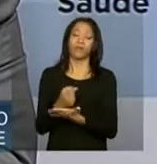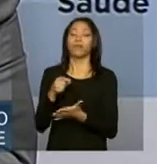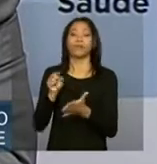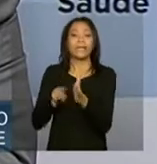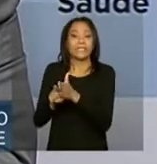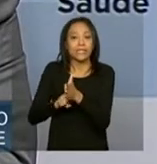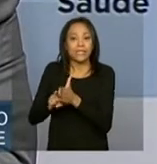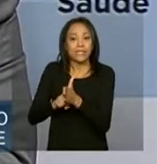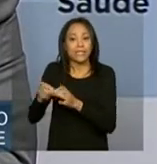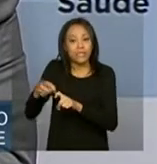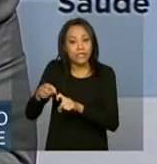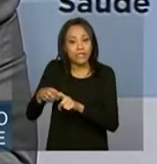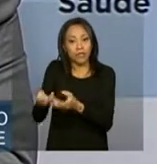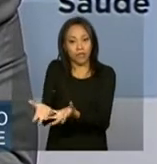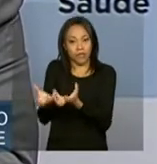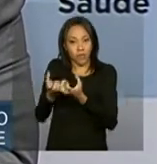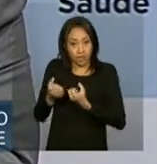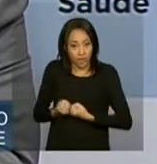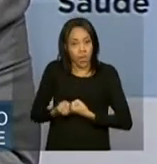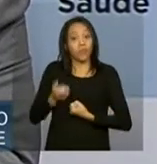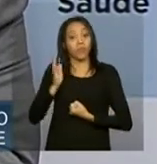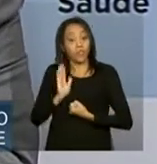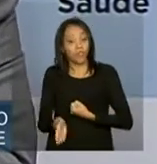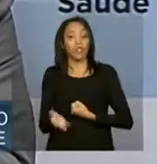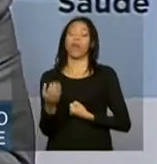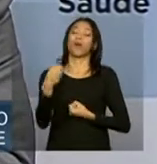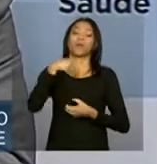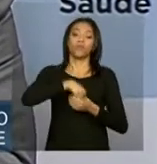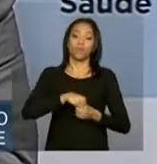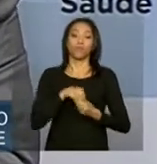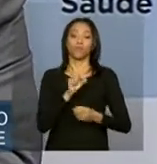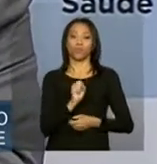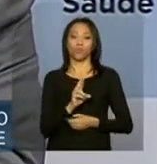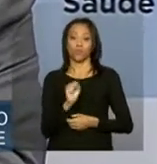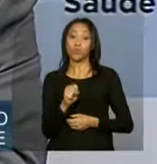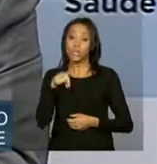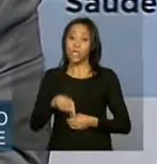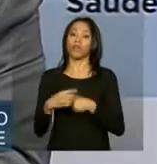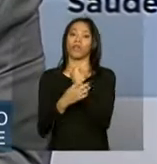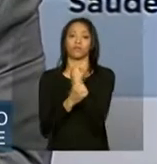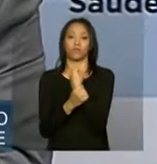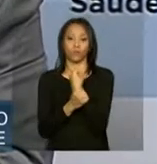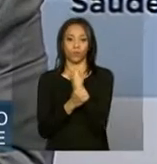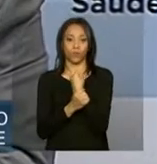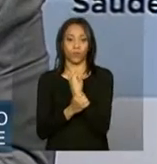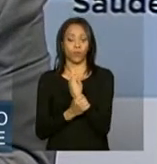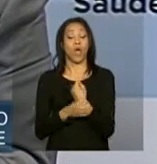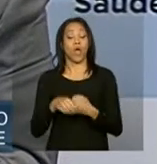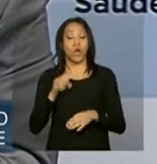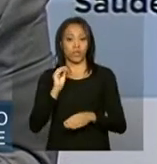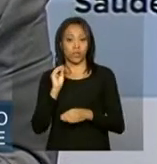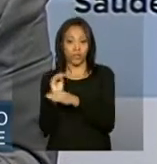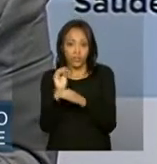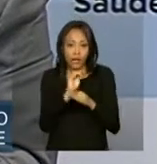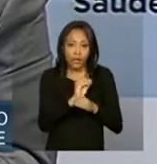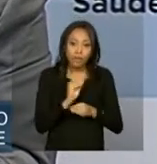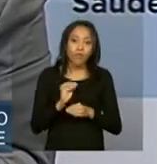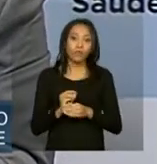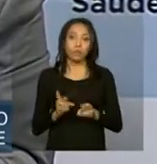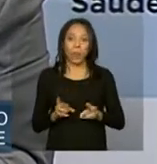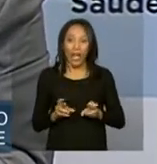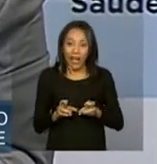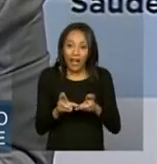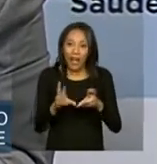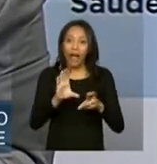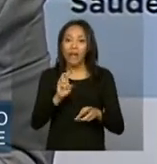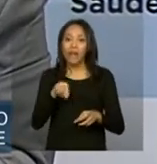porque vários deles já estão incorporados no SUS, o SUS garante esse tratamento domiciliar do câncer, ele pode continuar